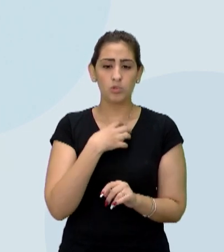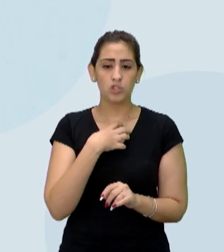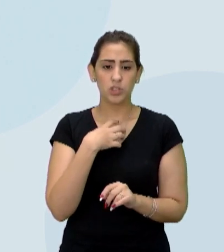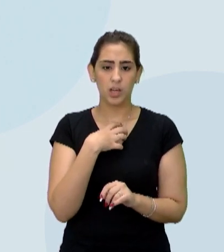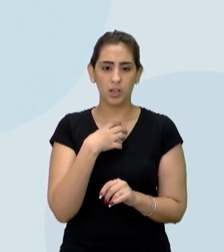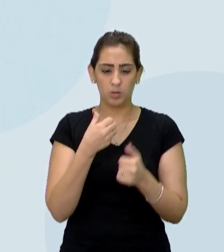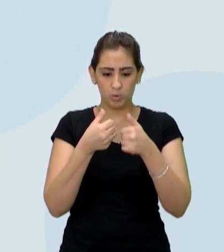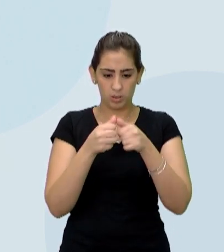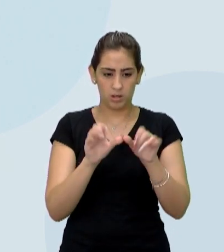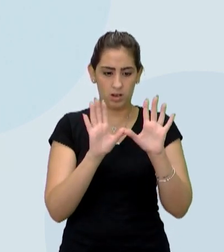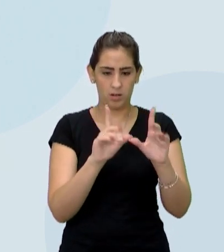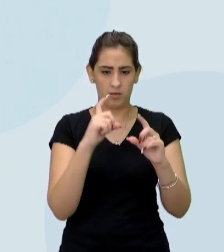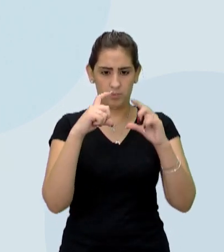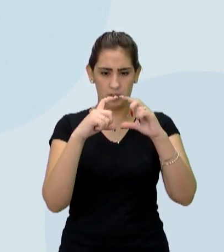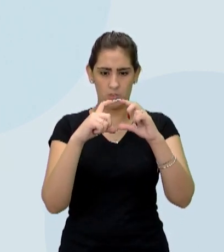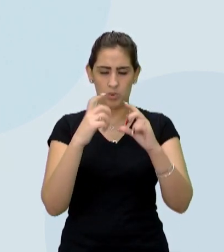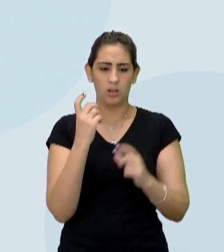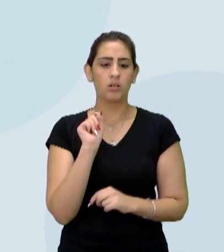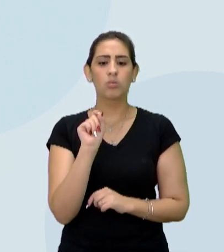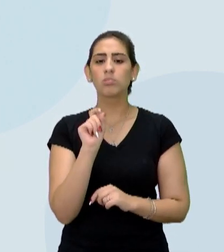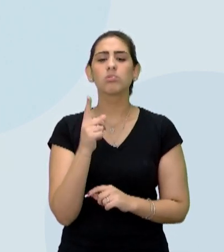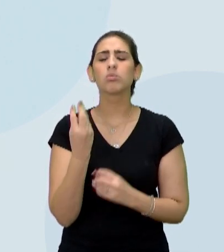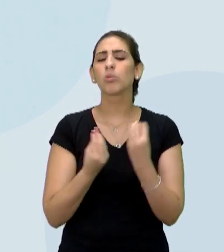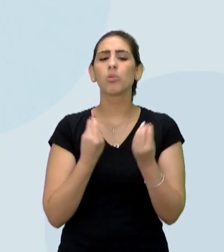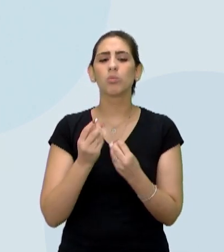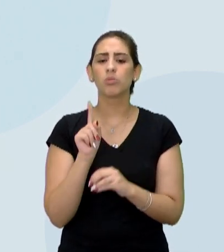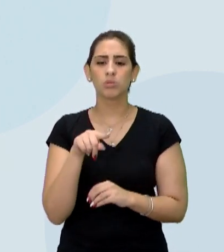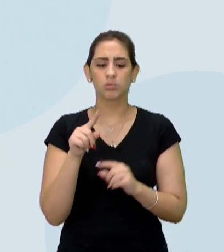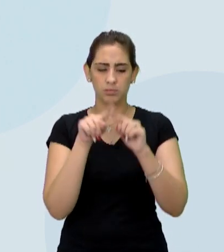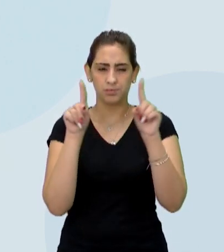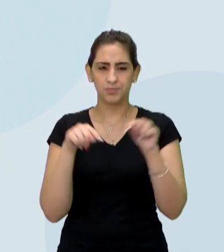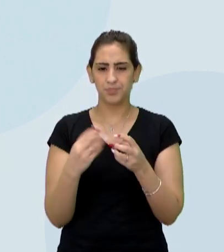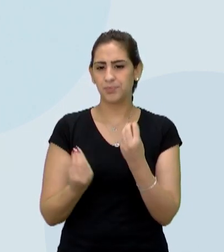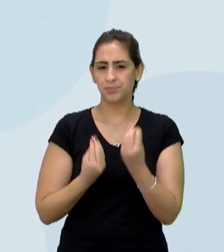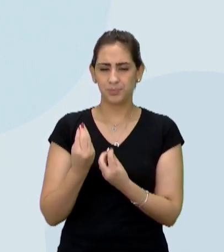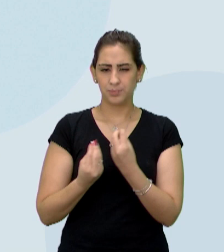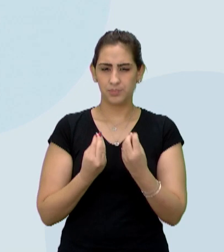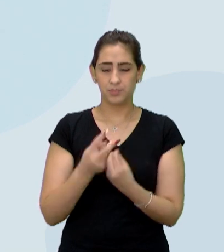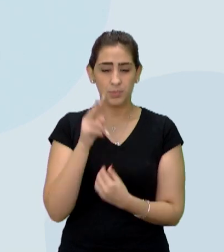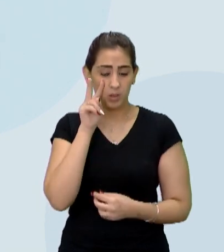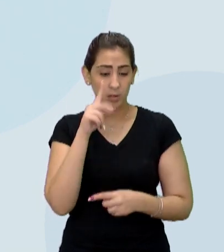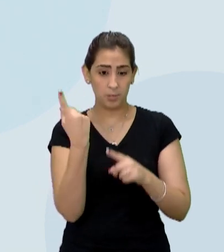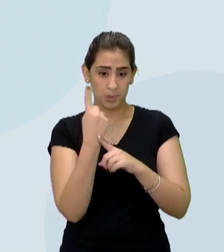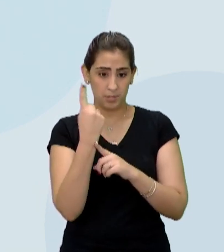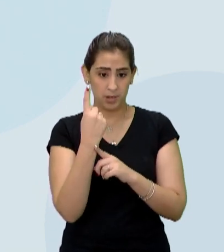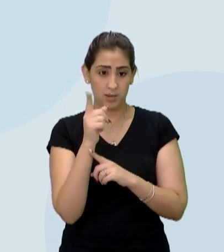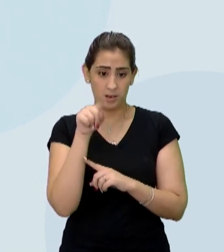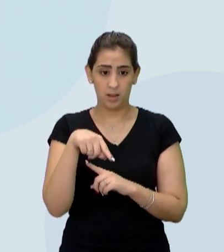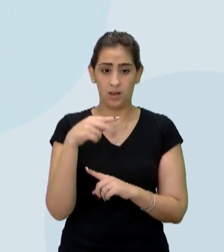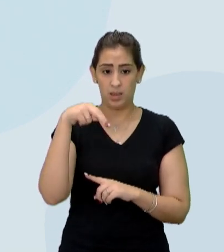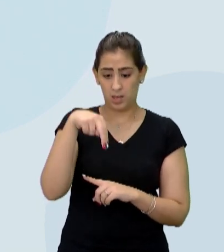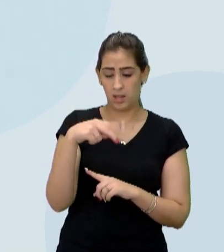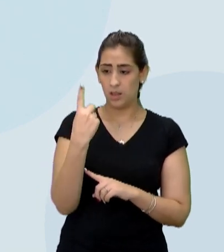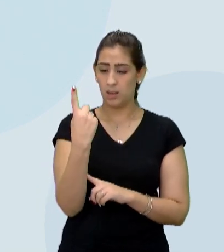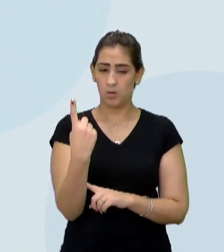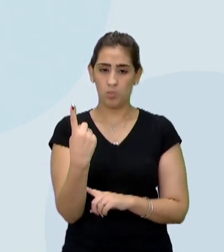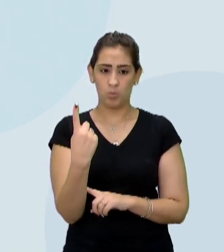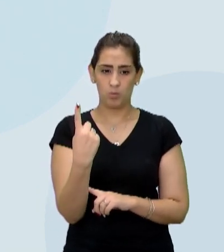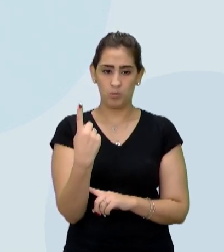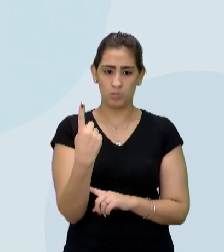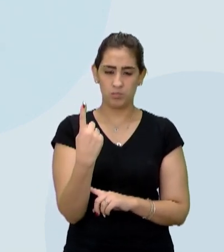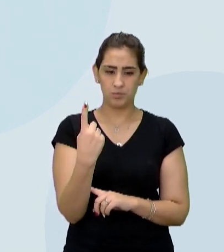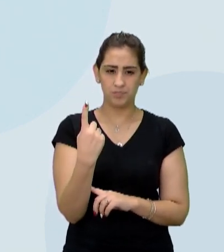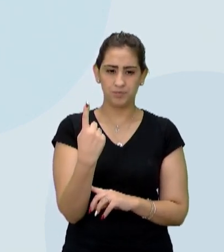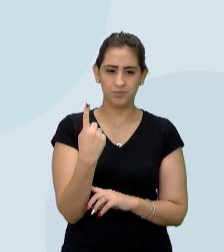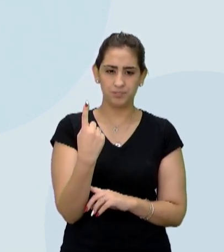posição dessa figura. Como assim a posição, né? A posição, ó, primeira figura é o N1. Opa, peraí que